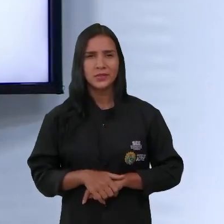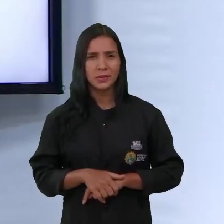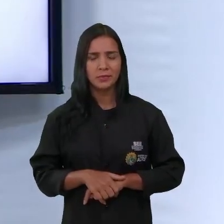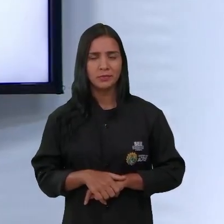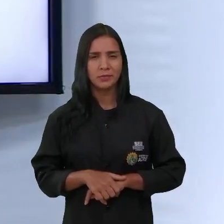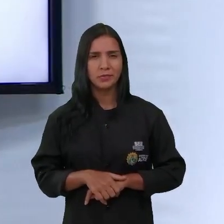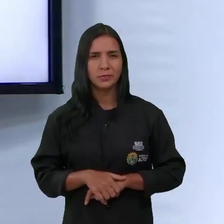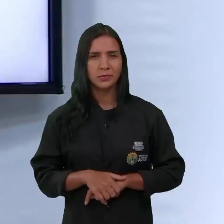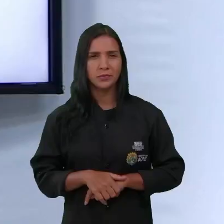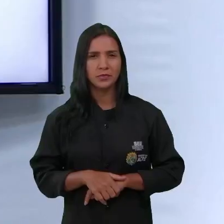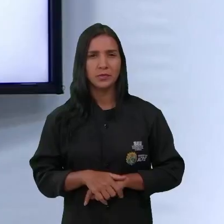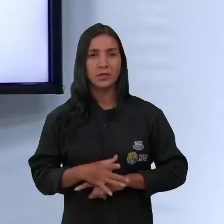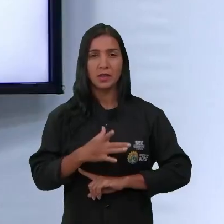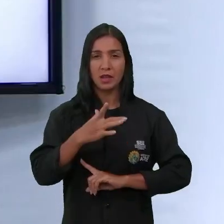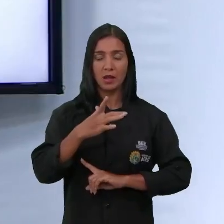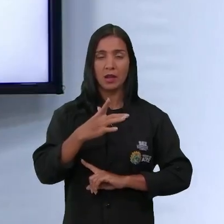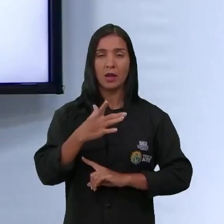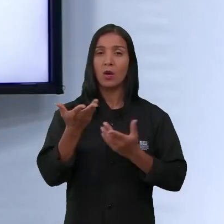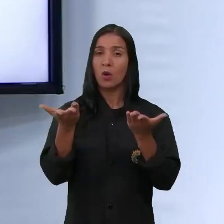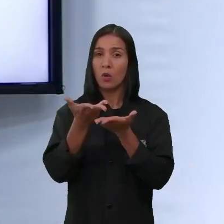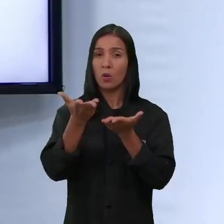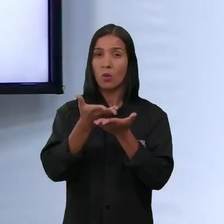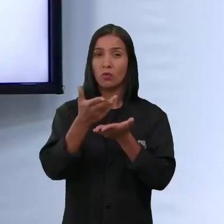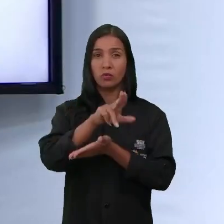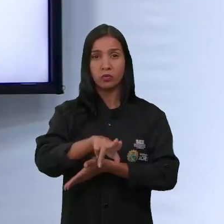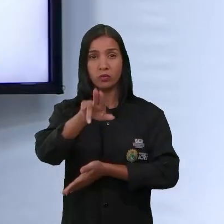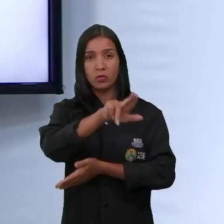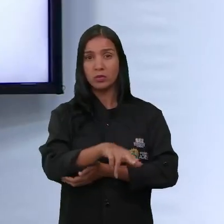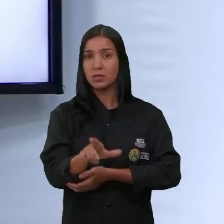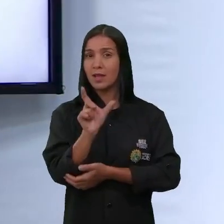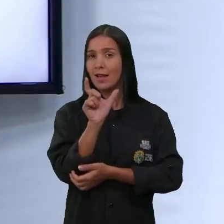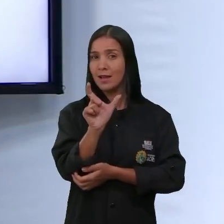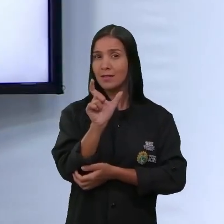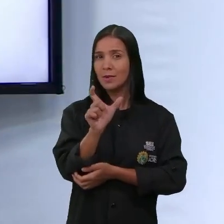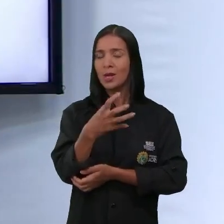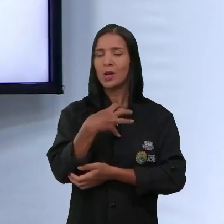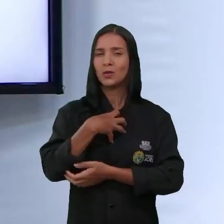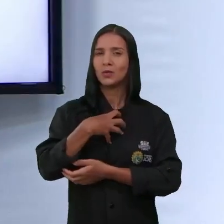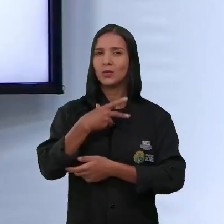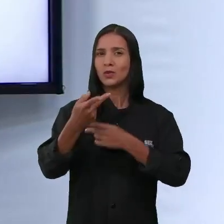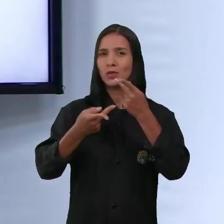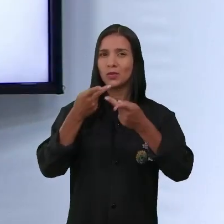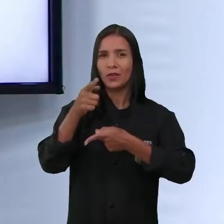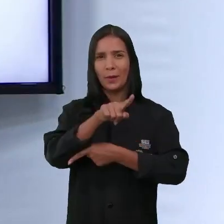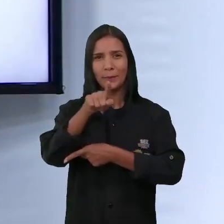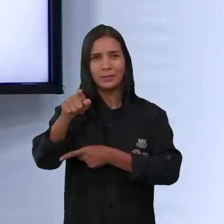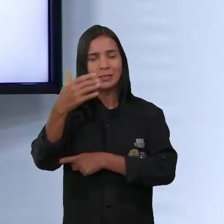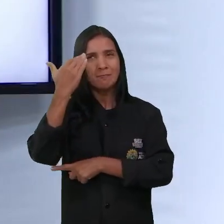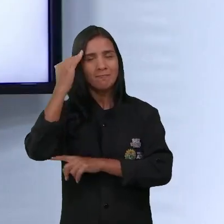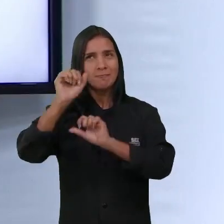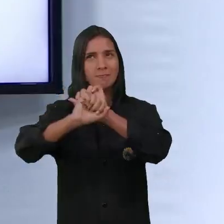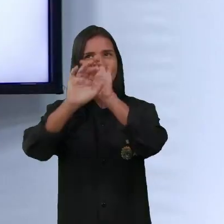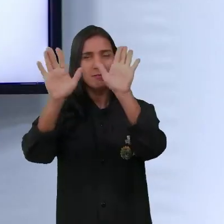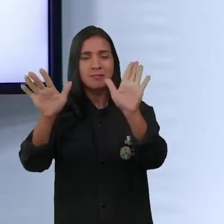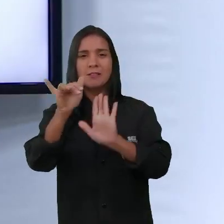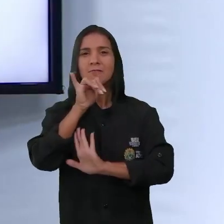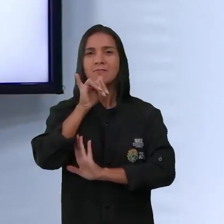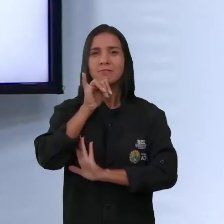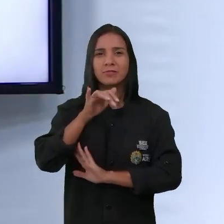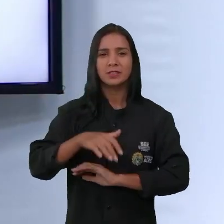diz respeito à expressão que eu vou utilizar para que eu possa me fazer entender. Uma